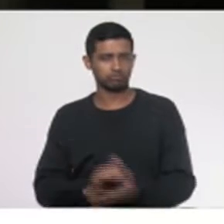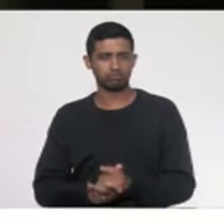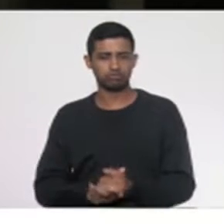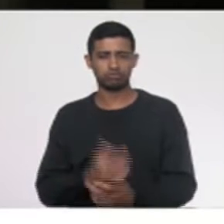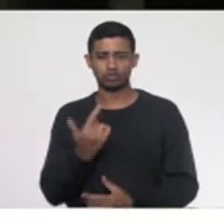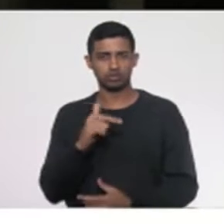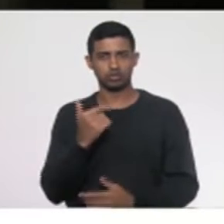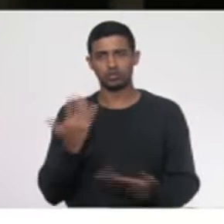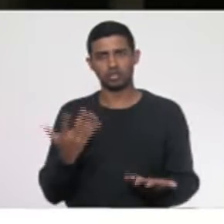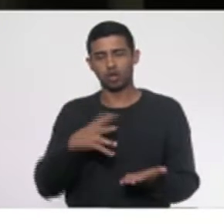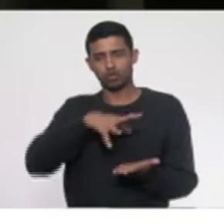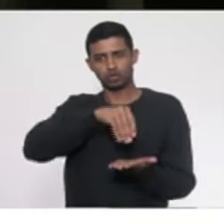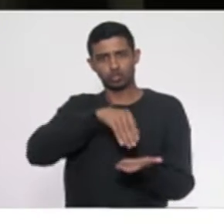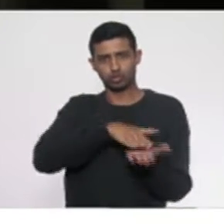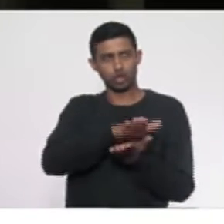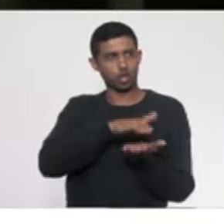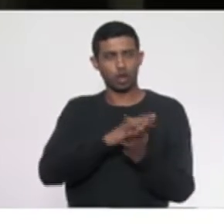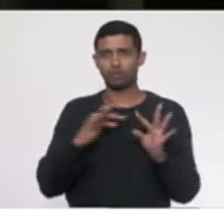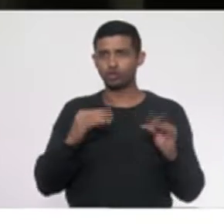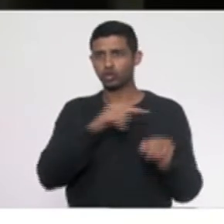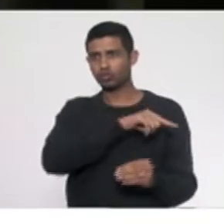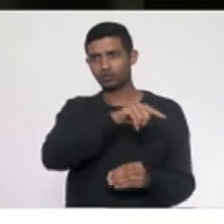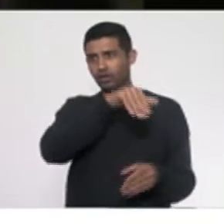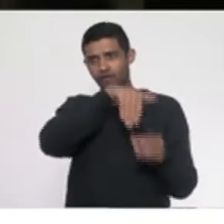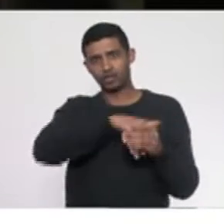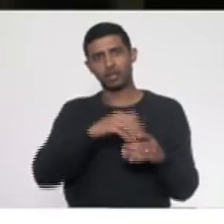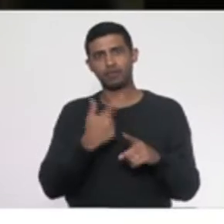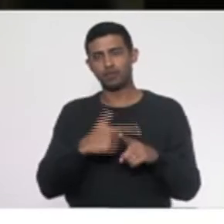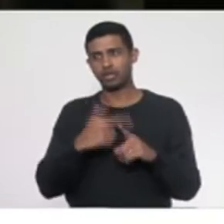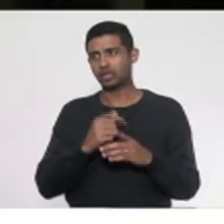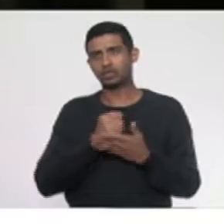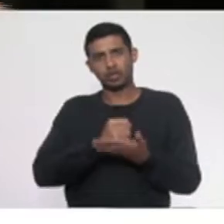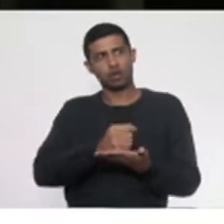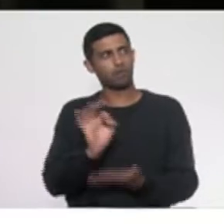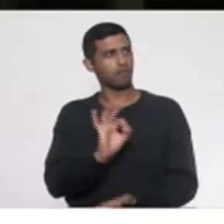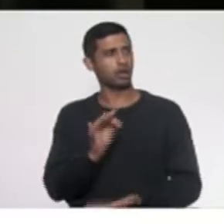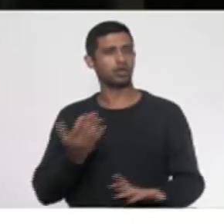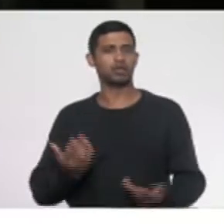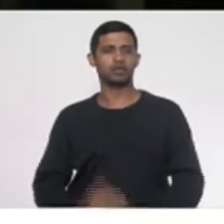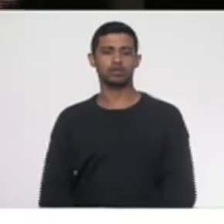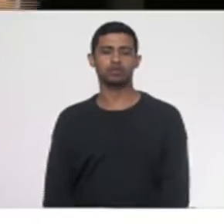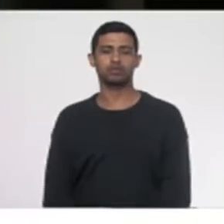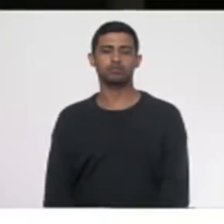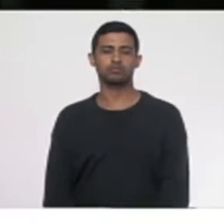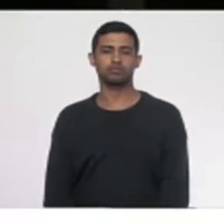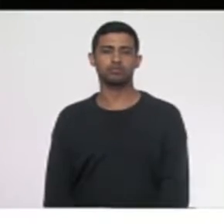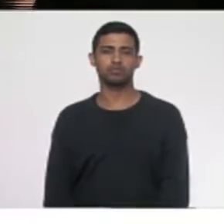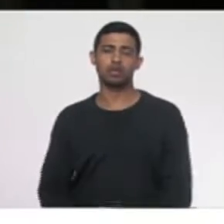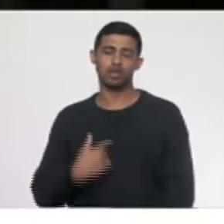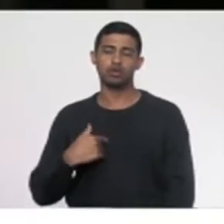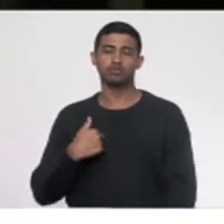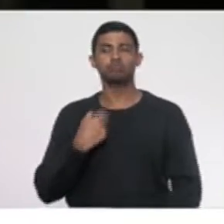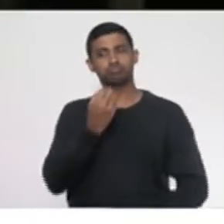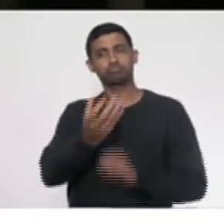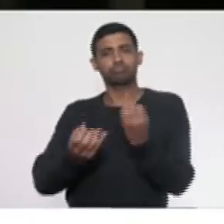Então, tira a cópia para todos terem voto, senão eles não acompanham. Ué. Pois é que eu entreguei aqui,